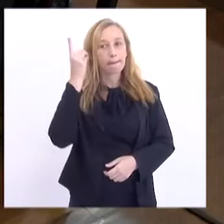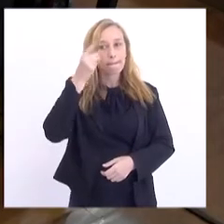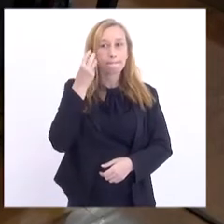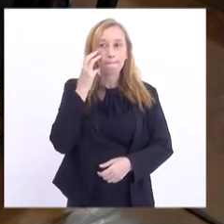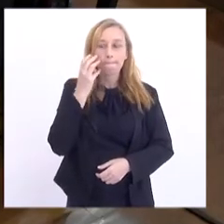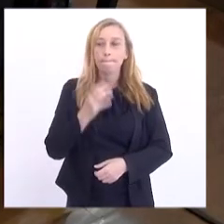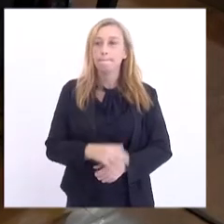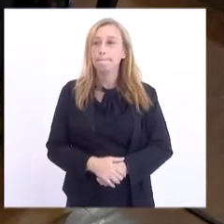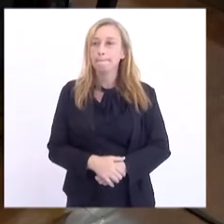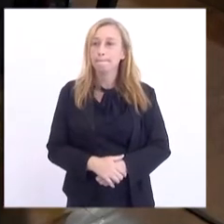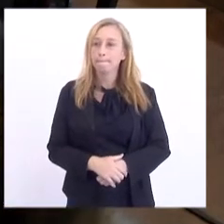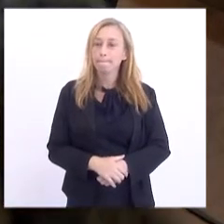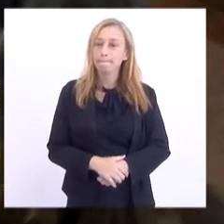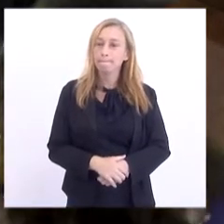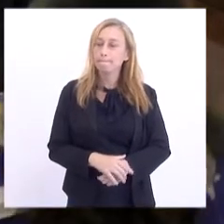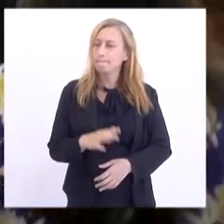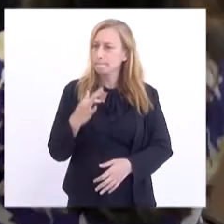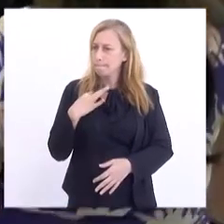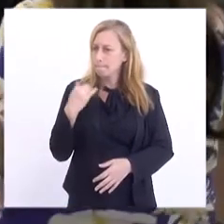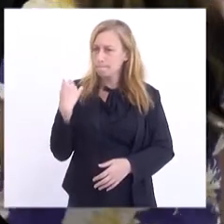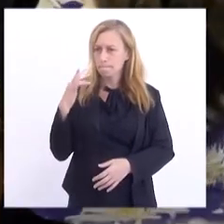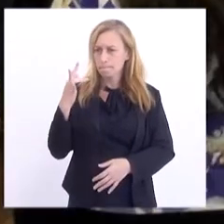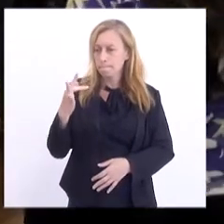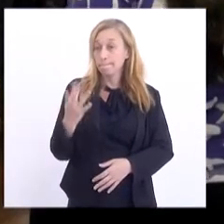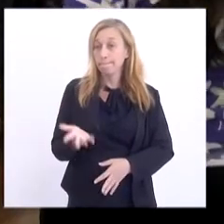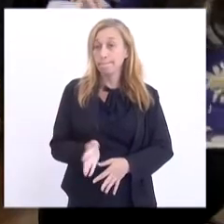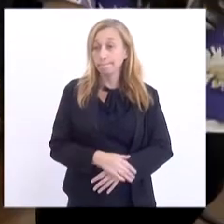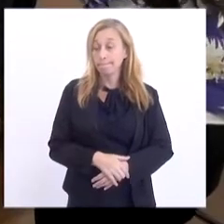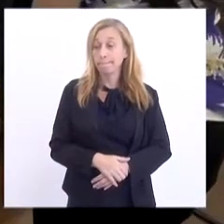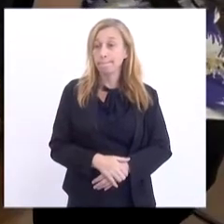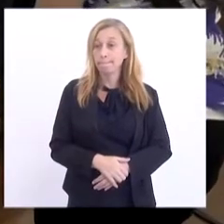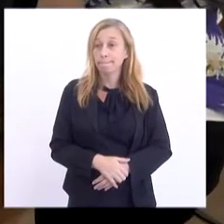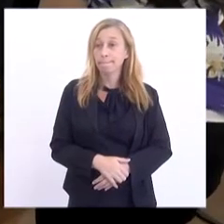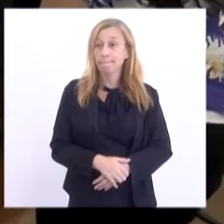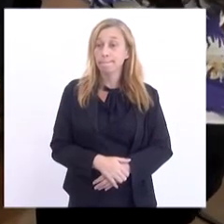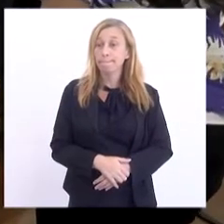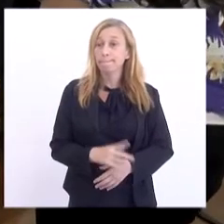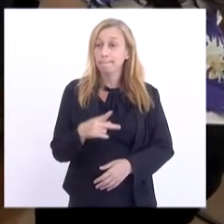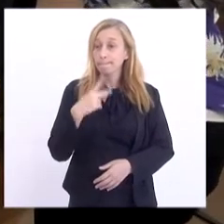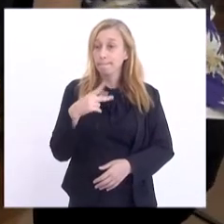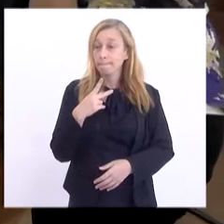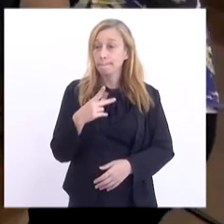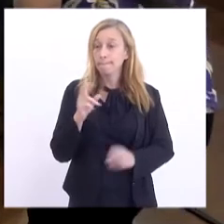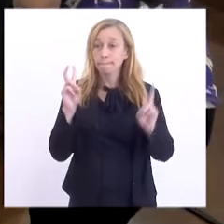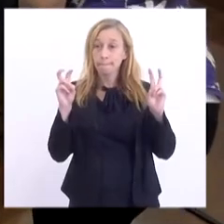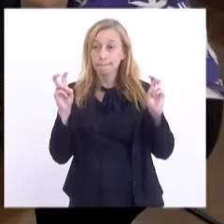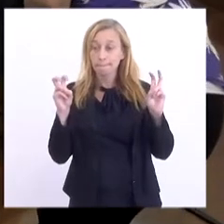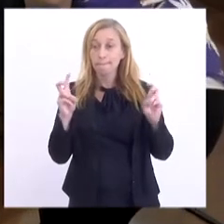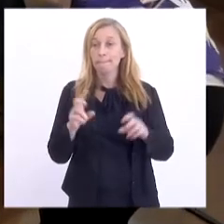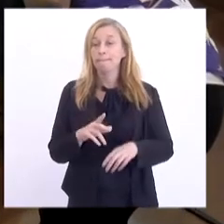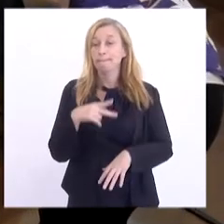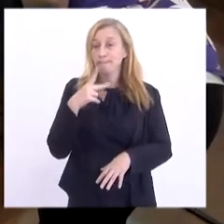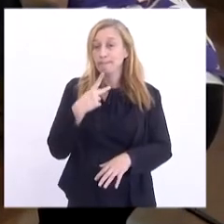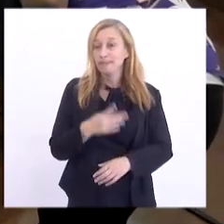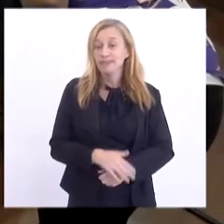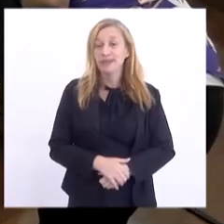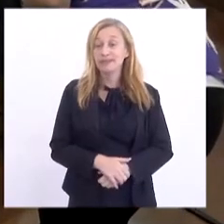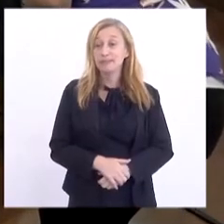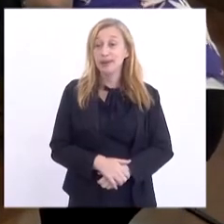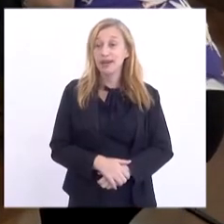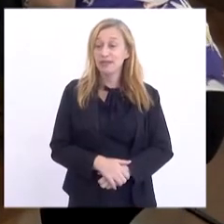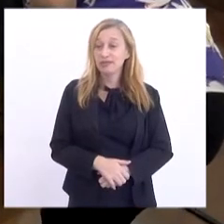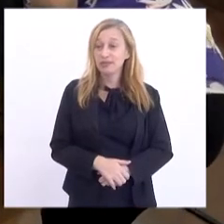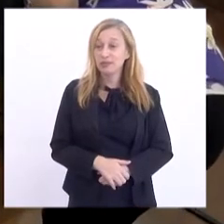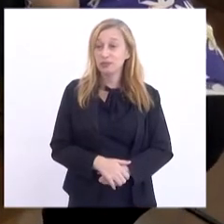Valdete eu vou ser muito greve eu só queria acrescentar as questões que já foram e colocadas assim eu tenho